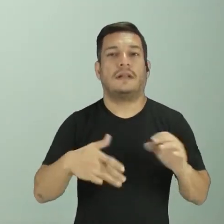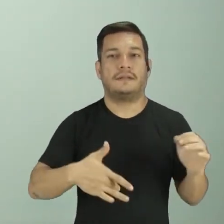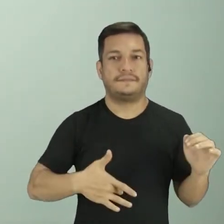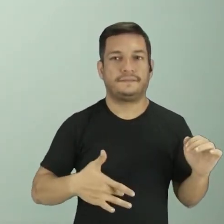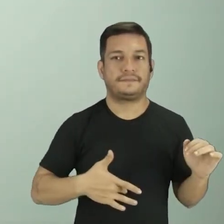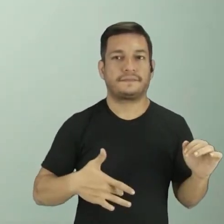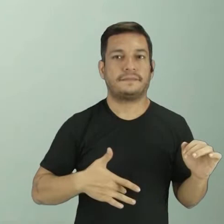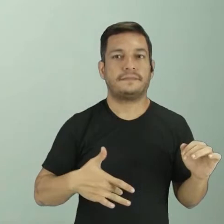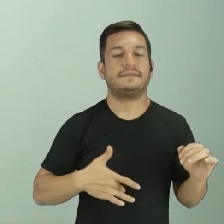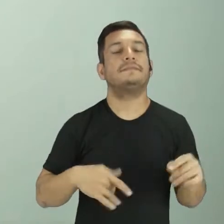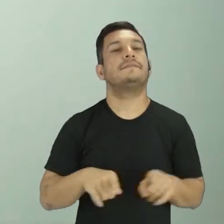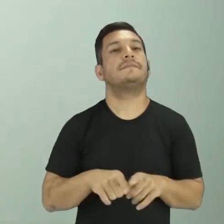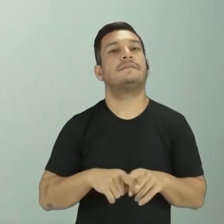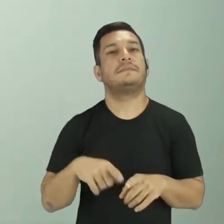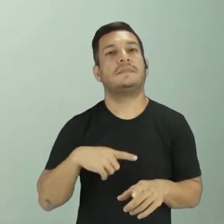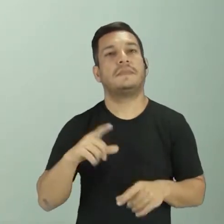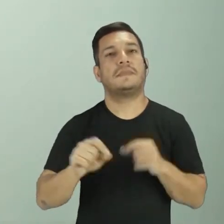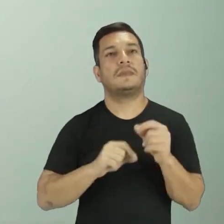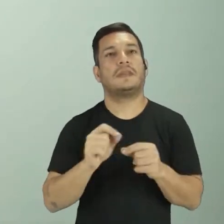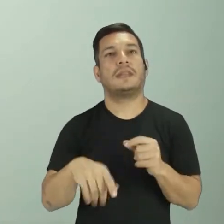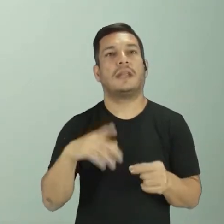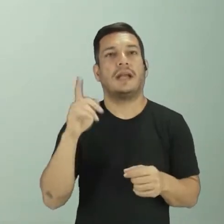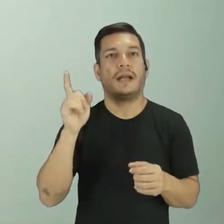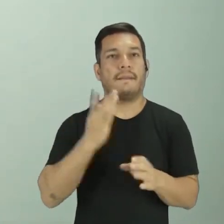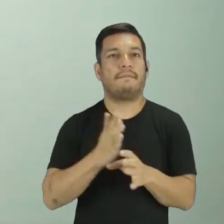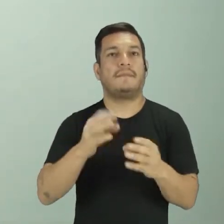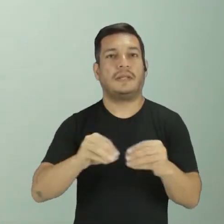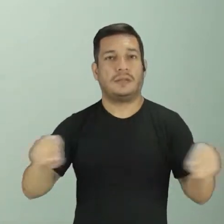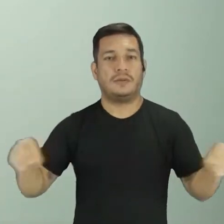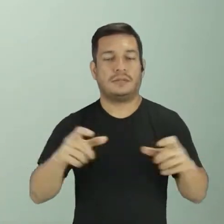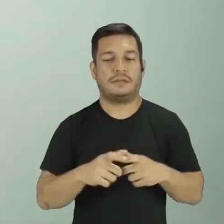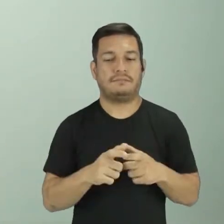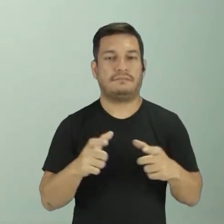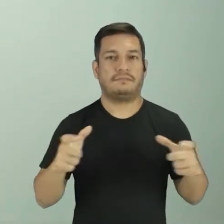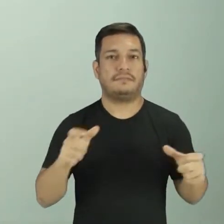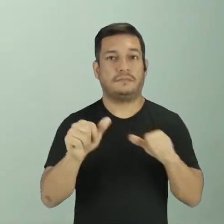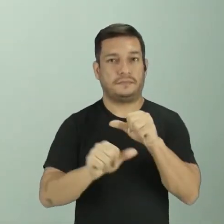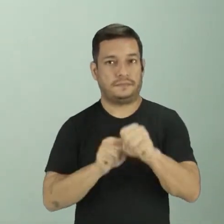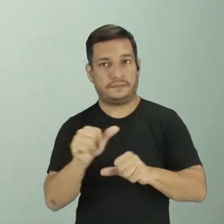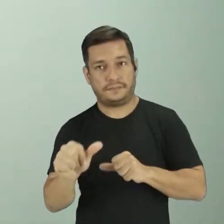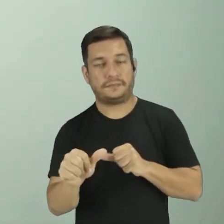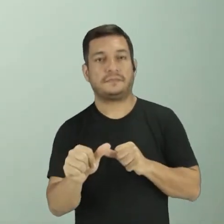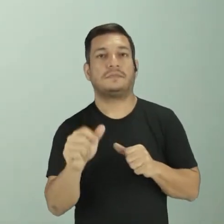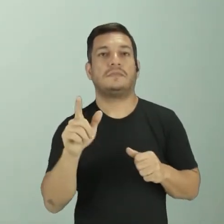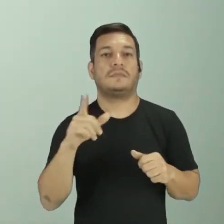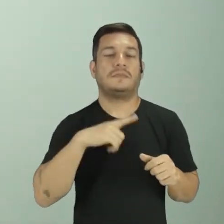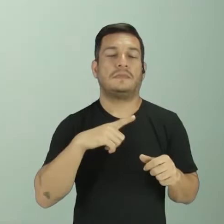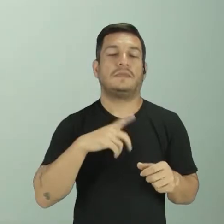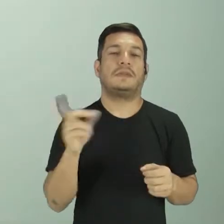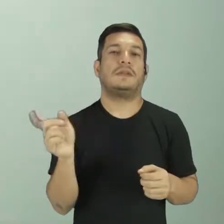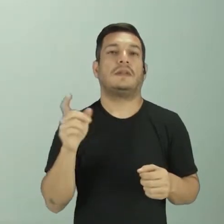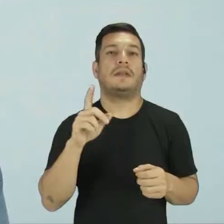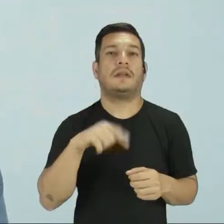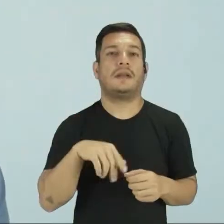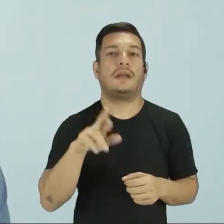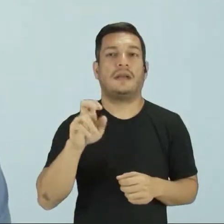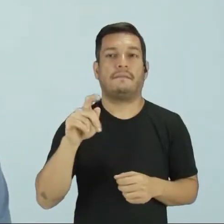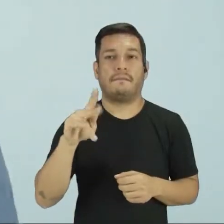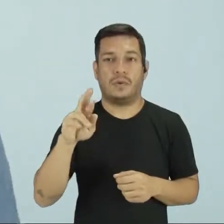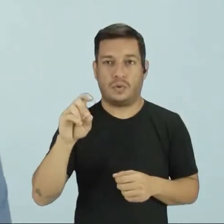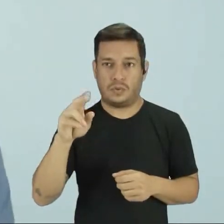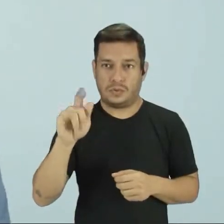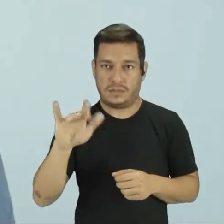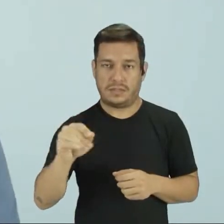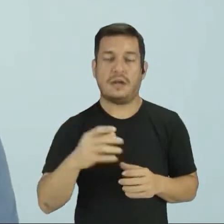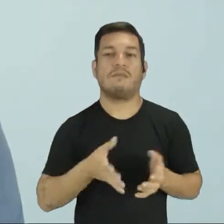fígado, elas sofrem sempre mitose, elas estão sempre em crescimento e em regeneração. Quando você pensa em reprodução,